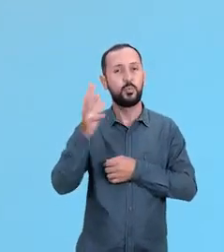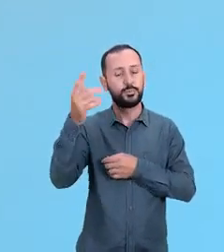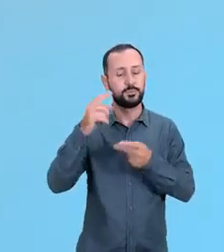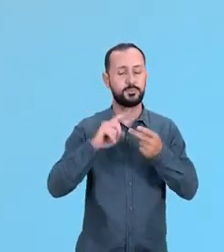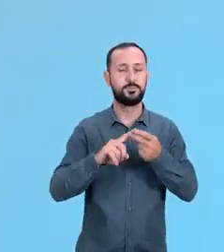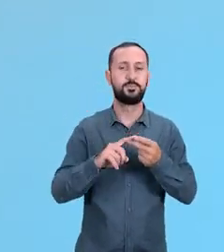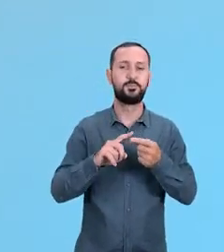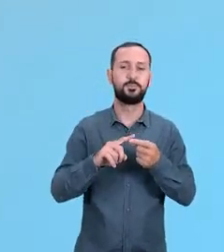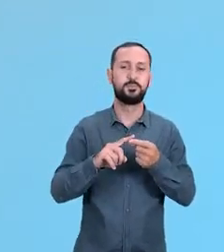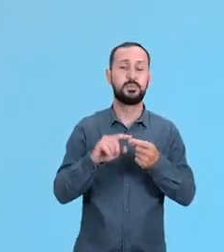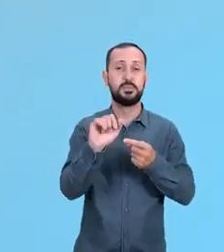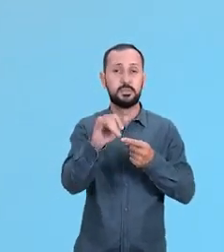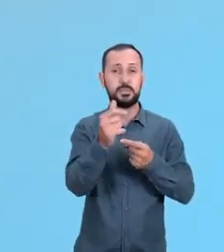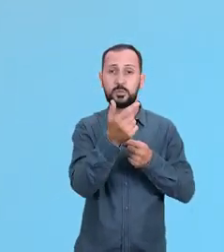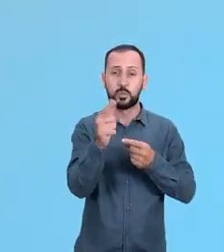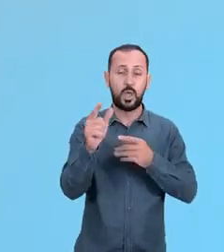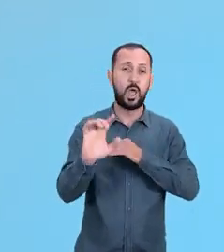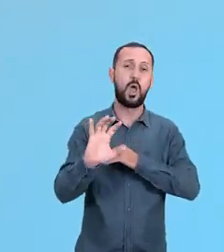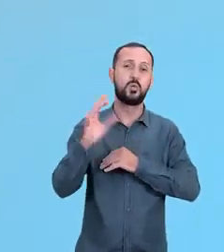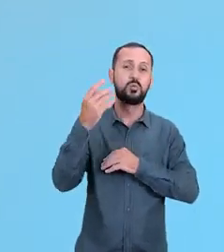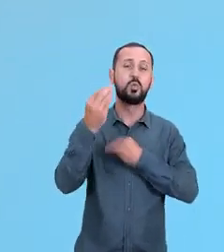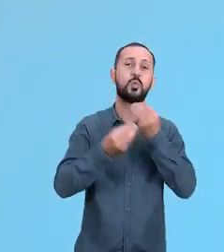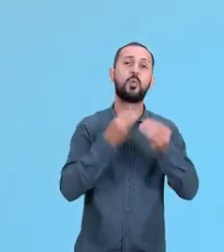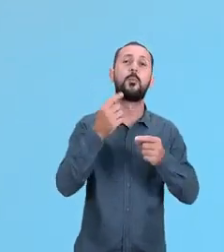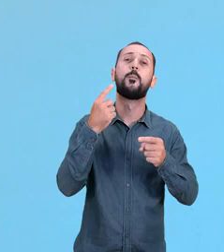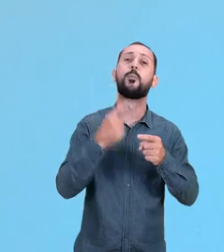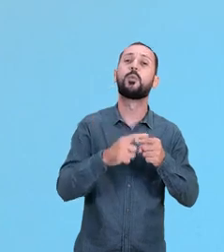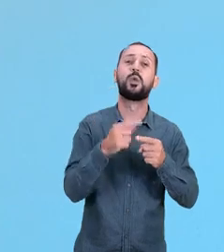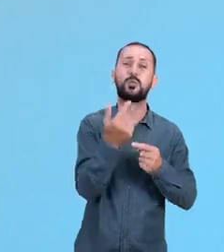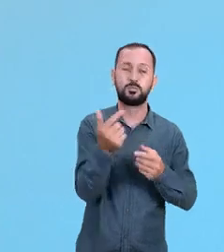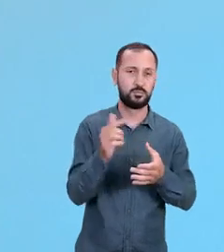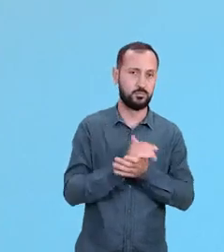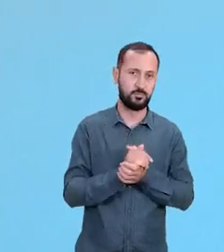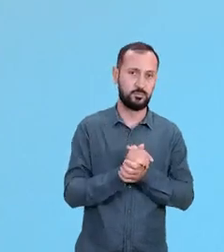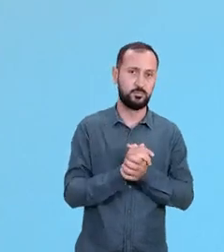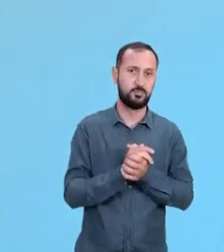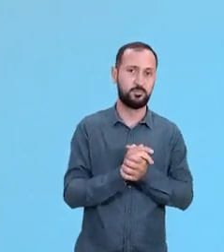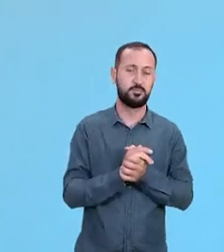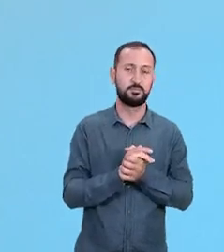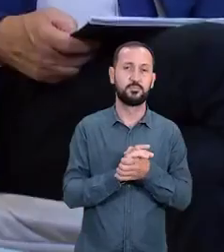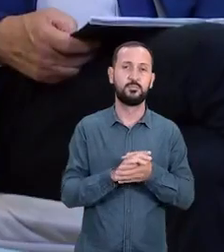acontecendo, se não estão acontecendo, quais são os motivos. Então,